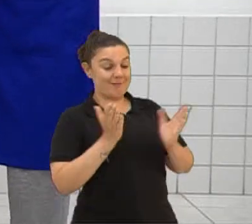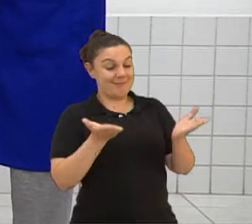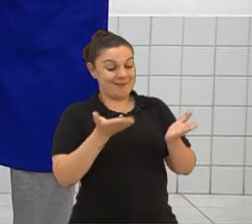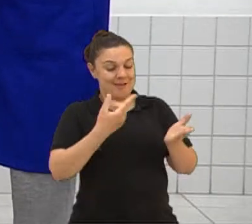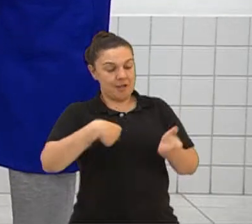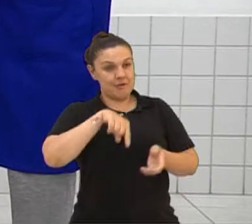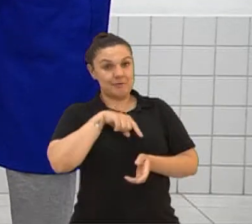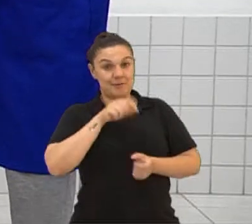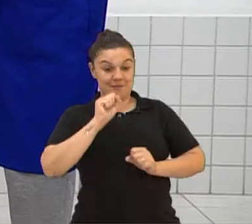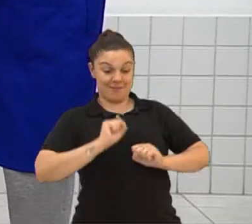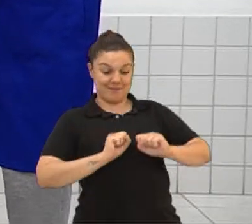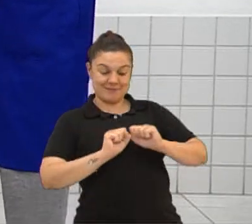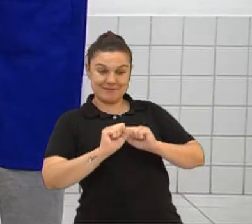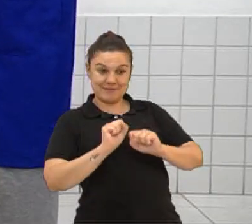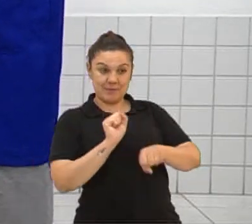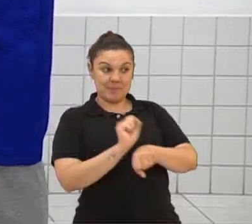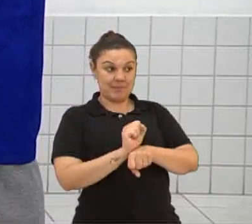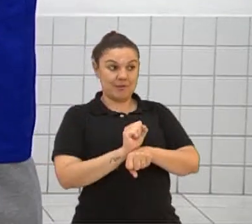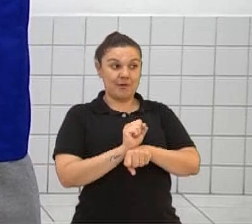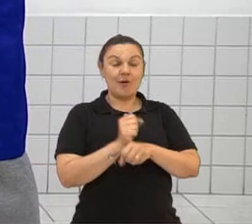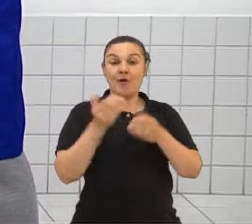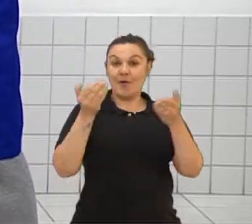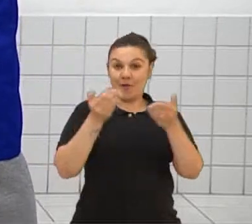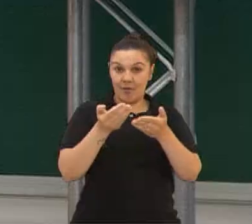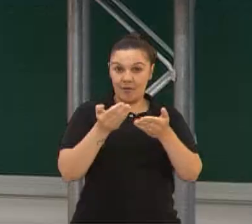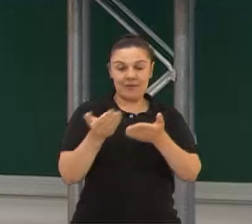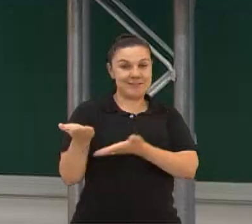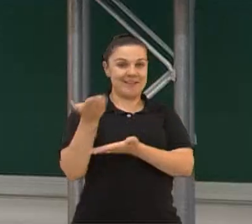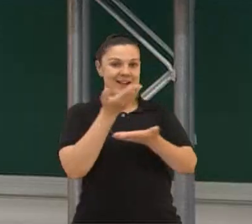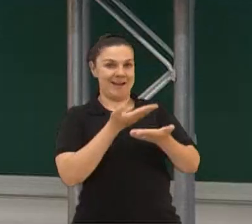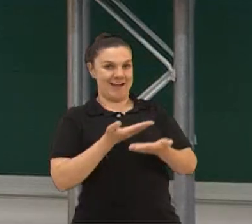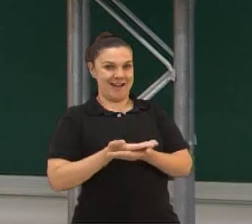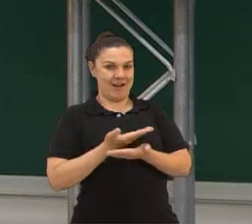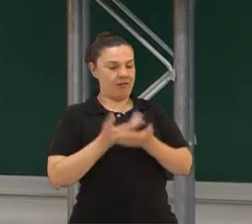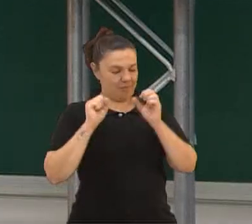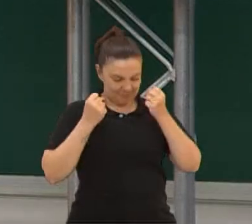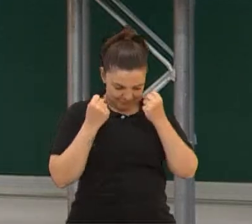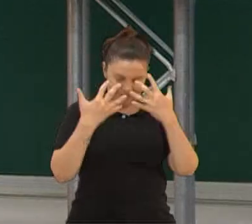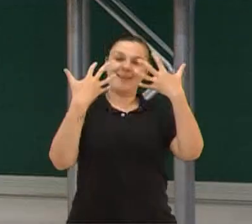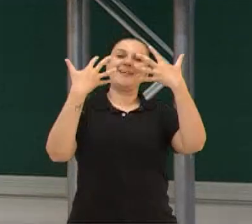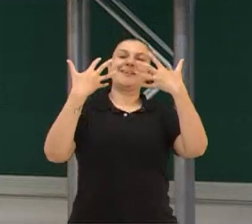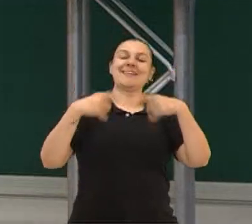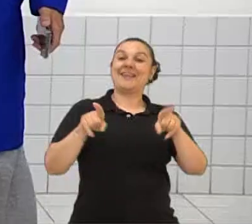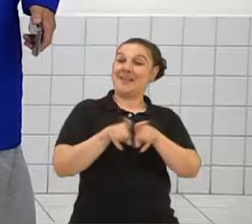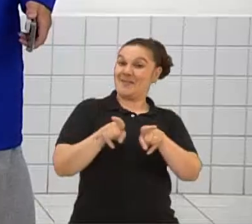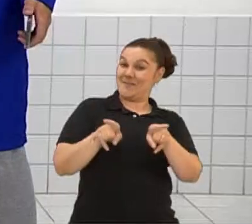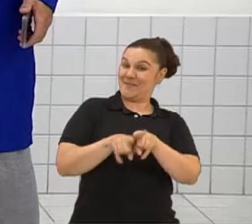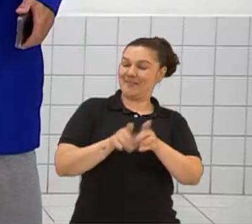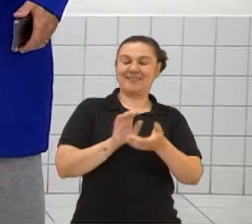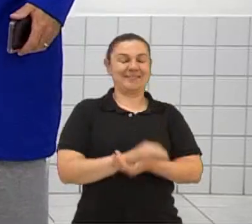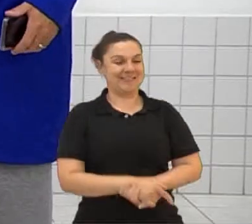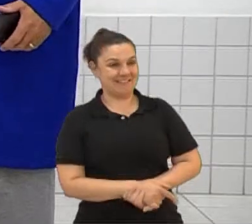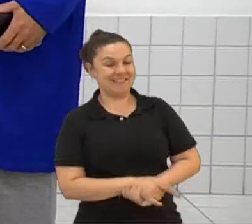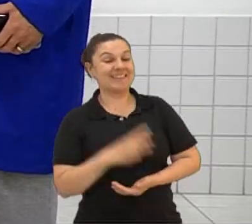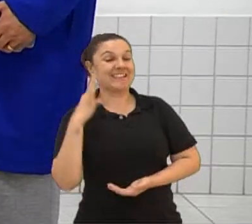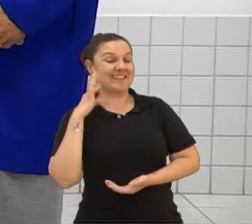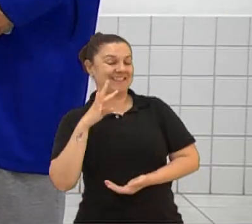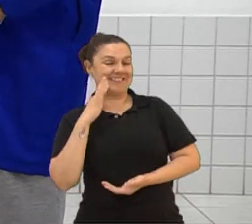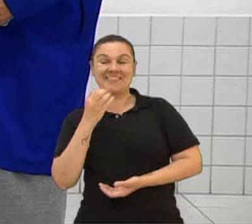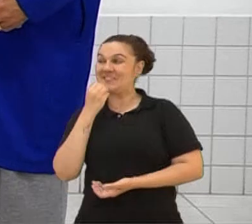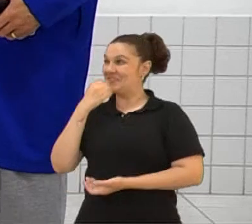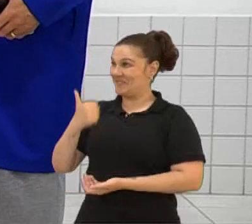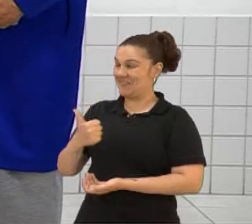eles ficarem preparados que hoje a nossa aula será espetacular. A nossa aula será espetacular, muito bom,